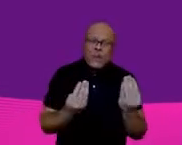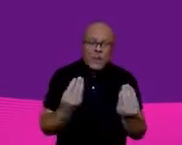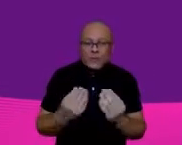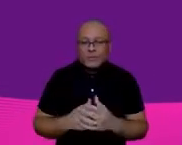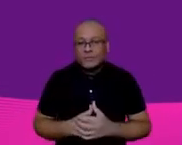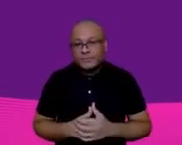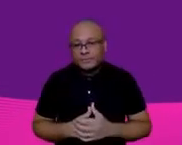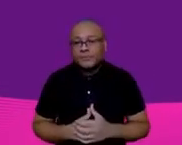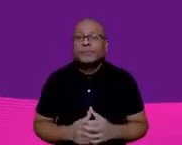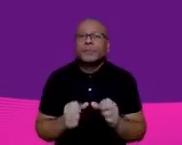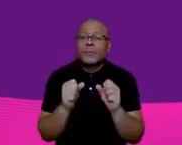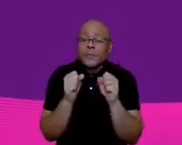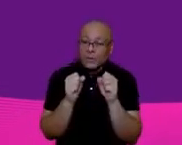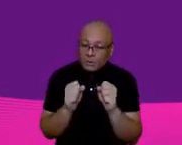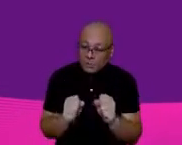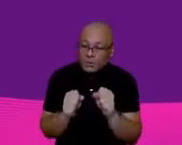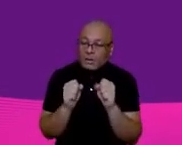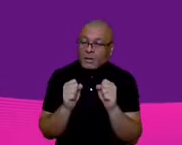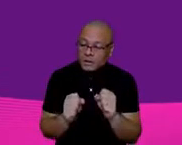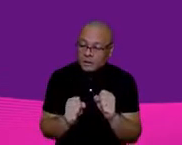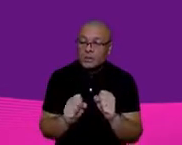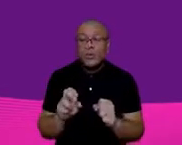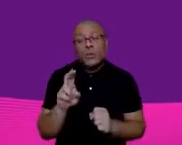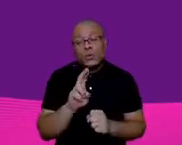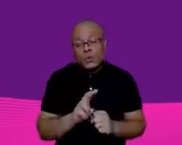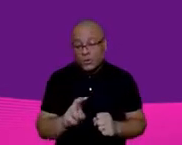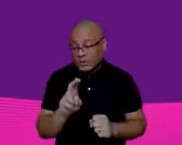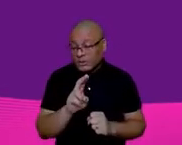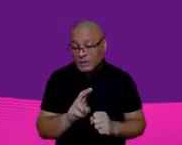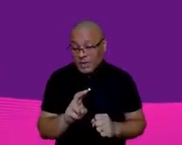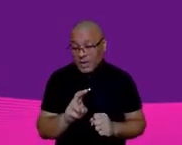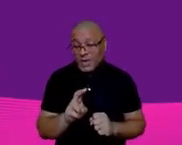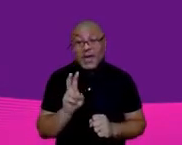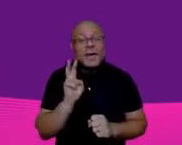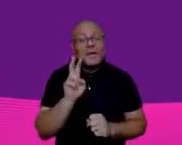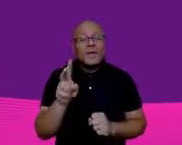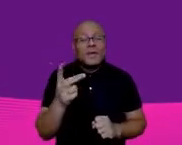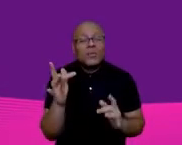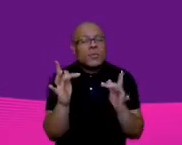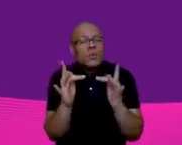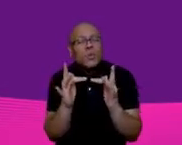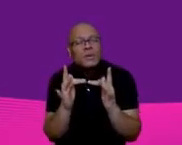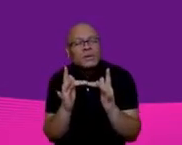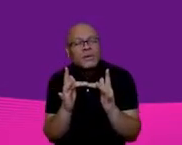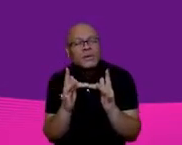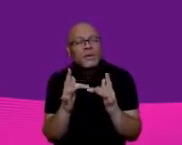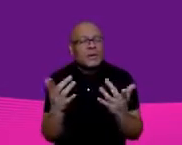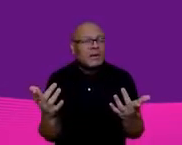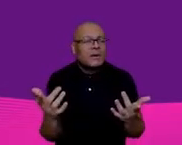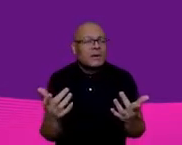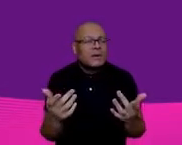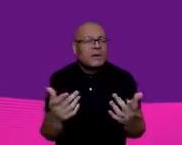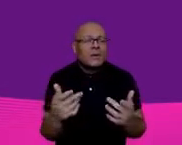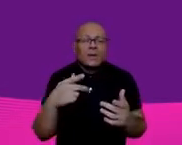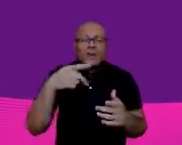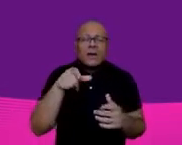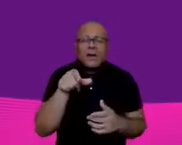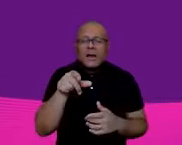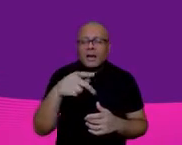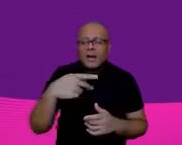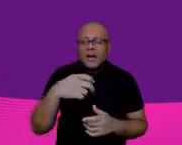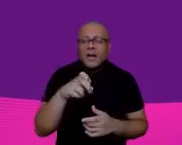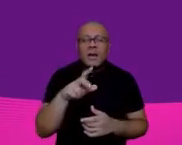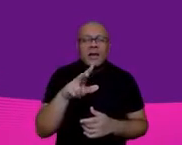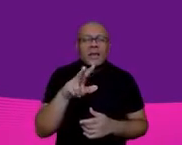Podemos utilizar a coluna, ver a sua relação com o quadril, com a pelve. A coisa mais